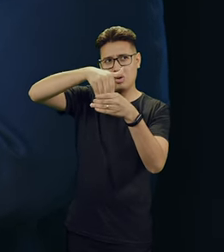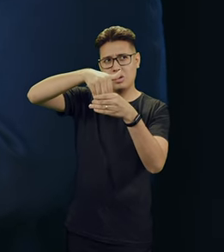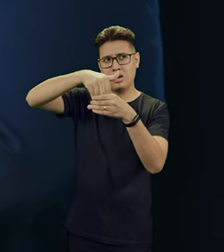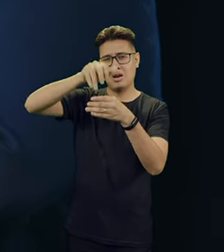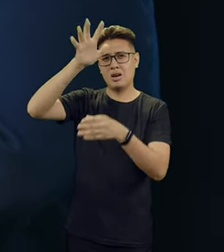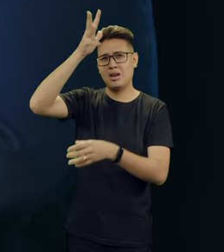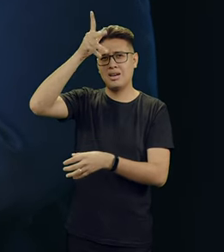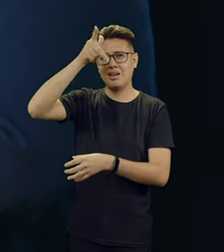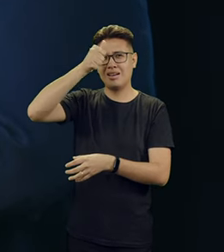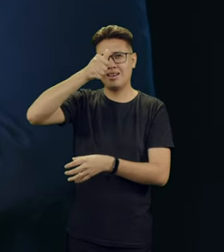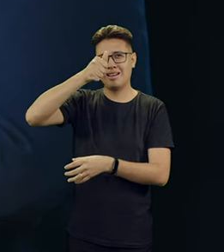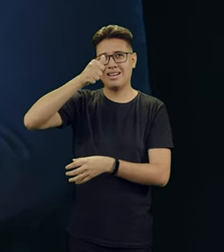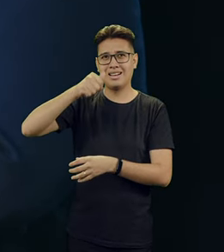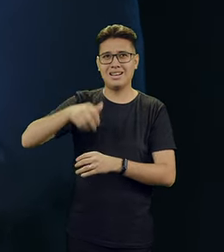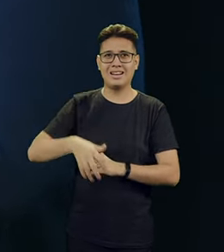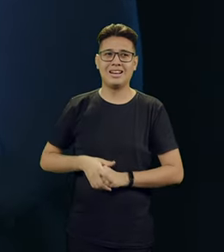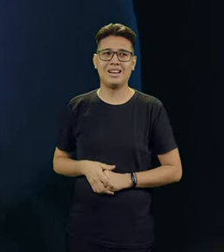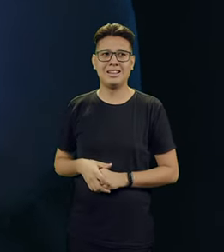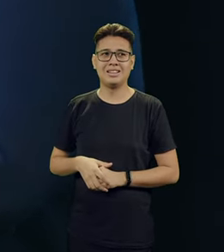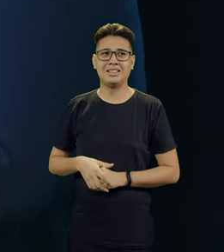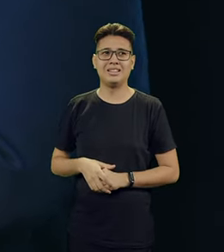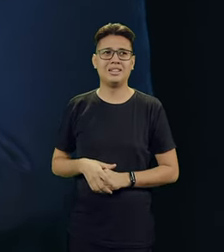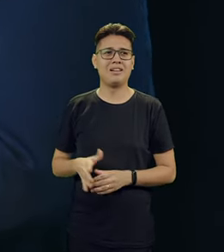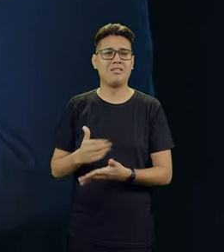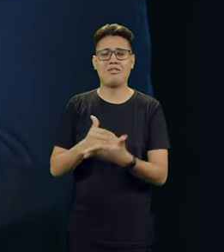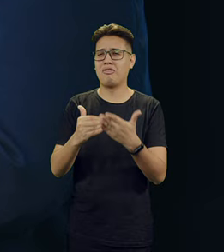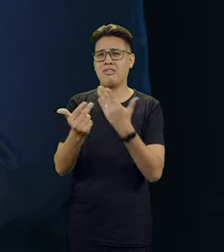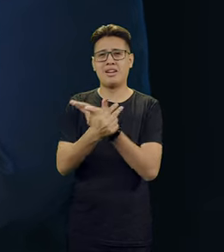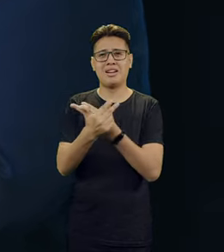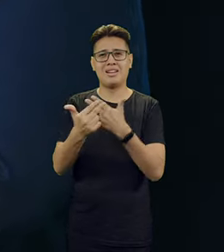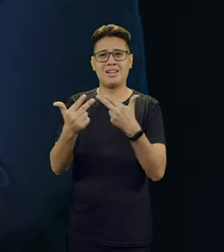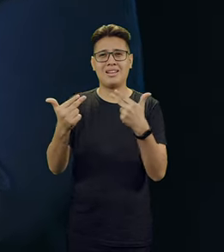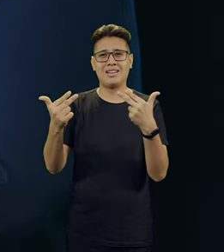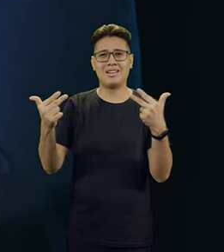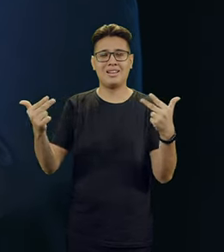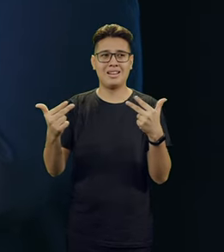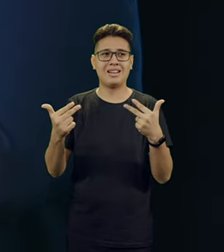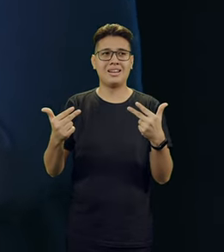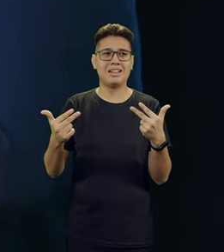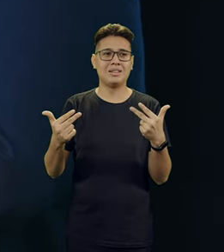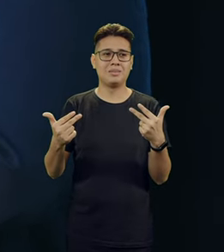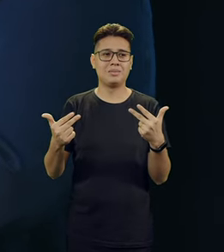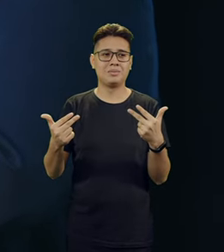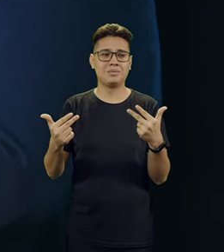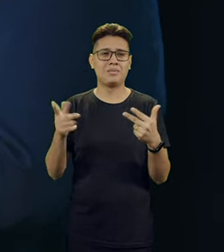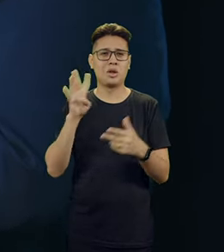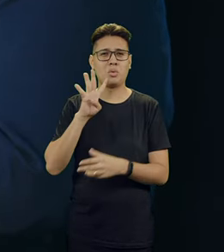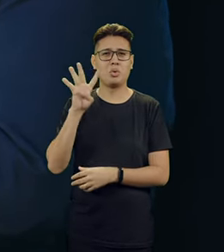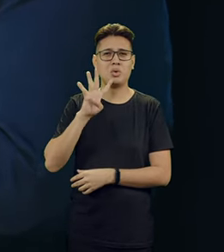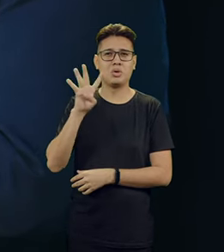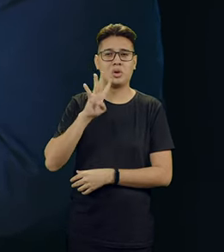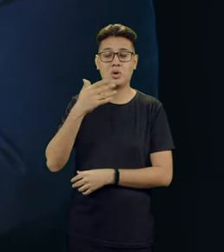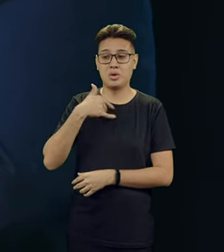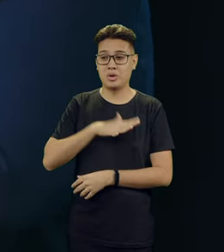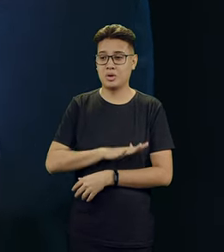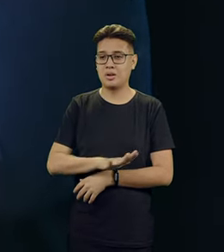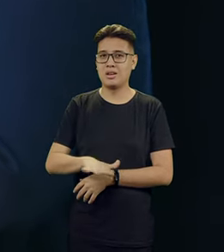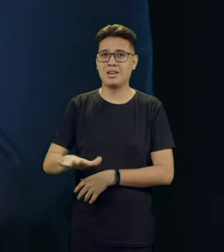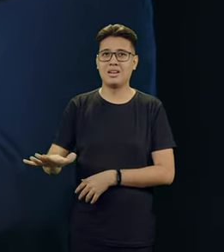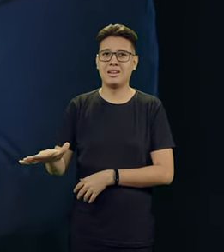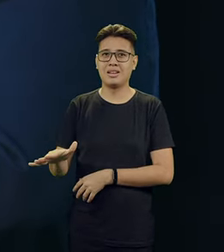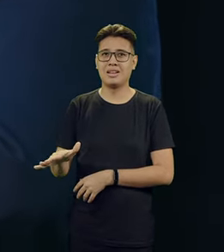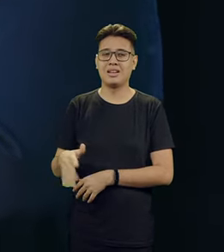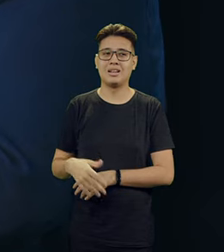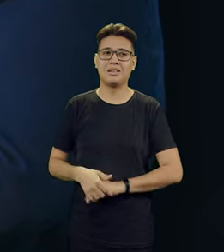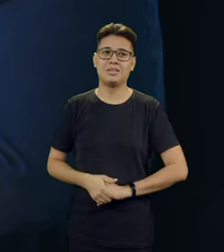senhor, uma galinha, outro levou milho, fruta, milho, batata, mandioca. Uma criança levou uma espiga